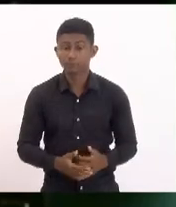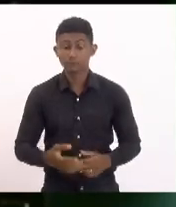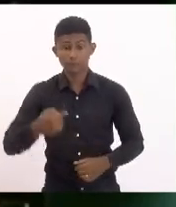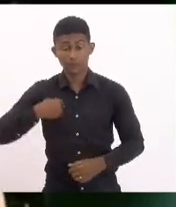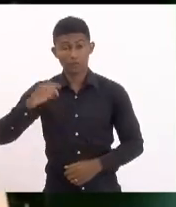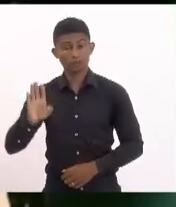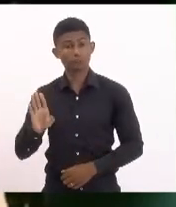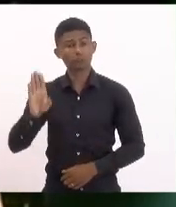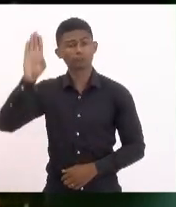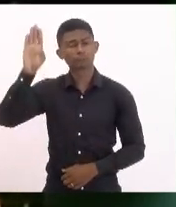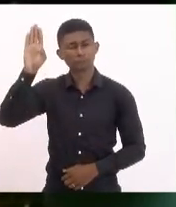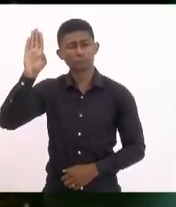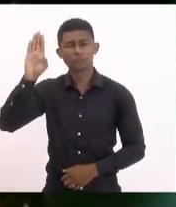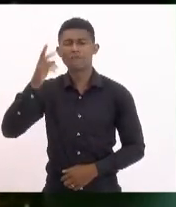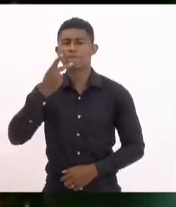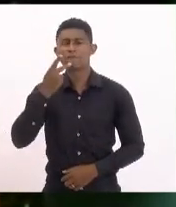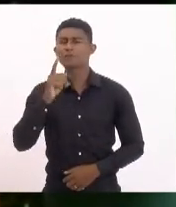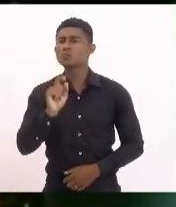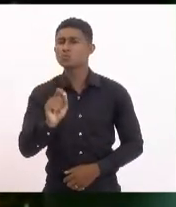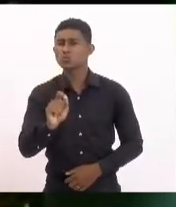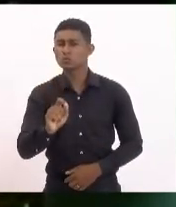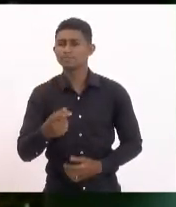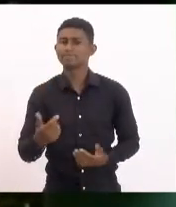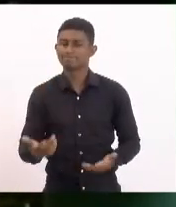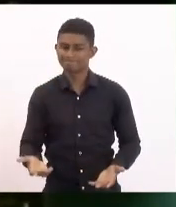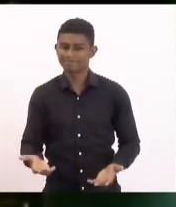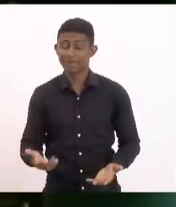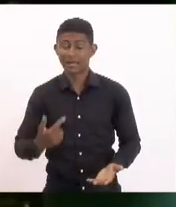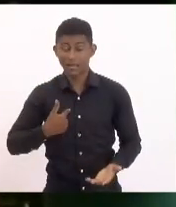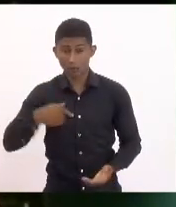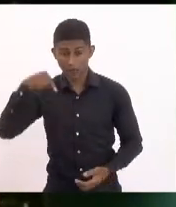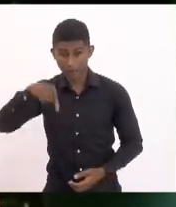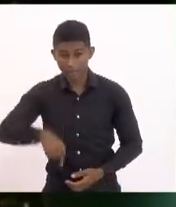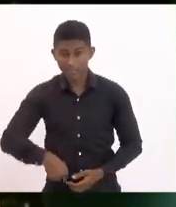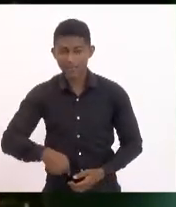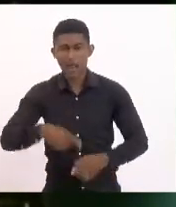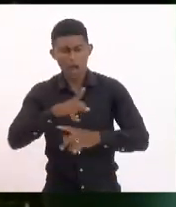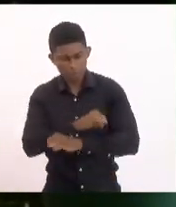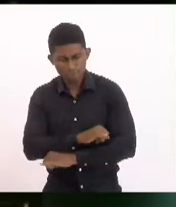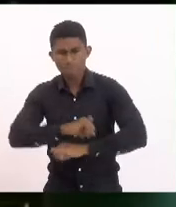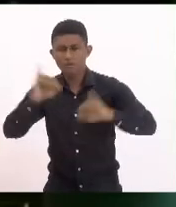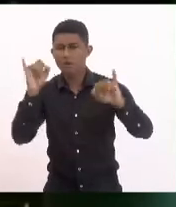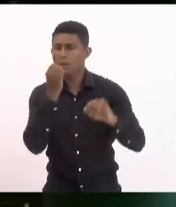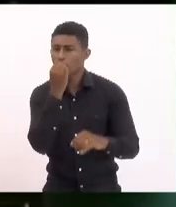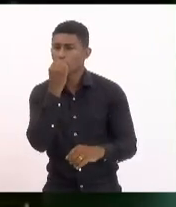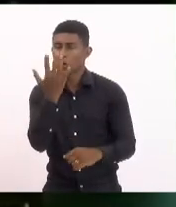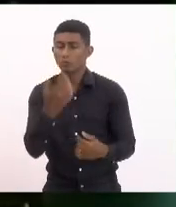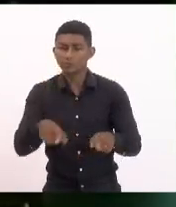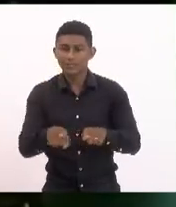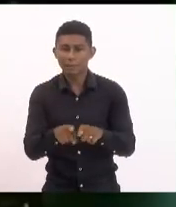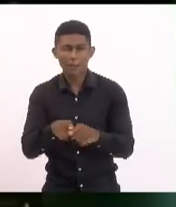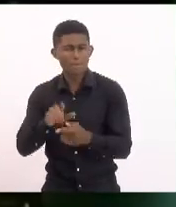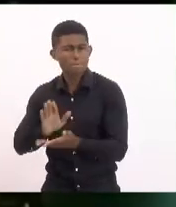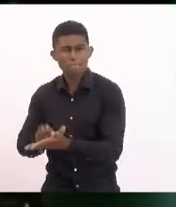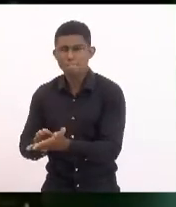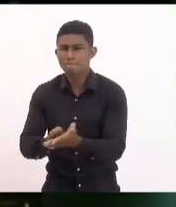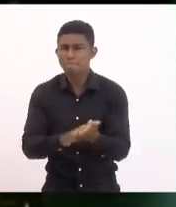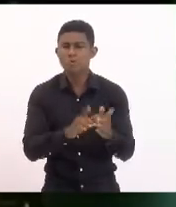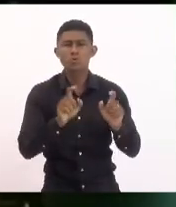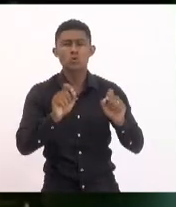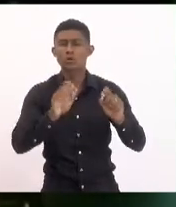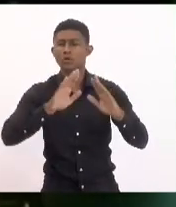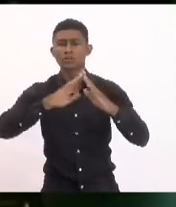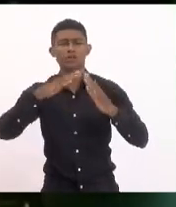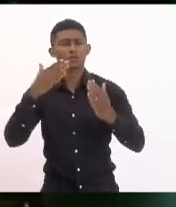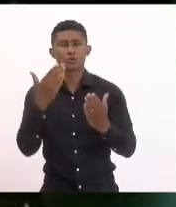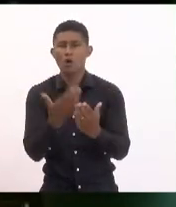ordem justamente para trazer uma boa notícia, né? E parabenizar a escola de ensino médio, né?